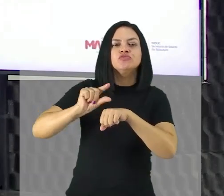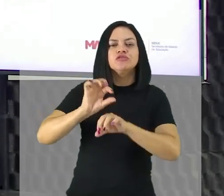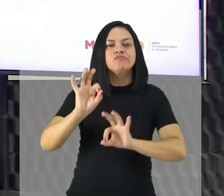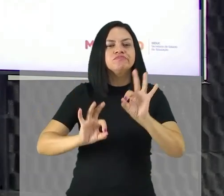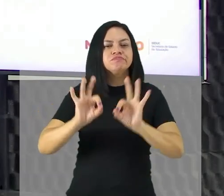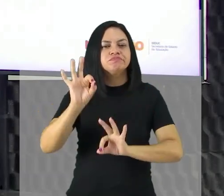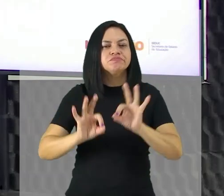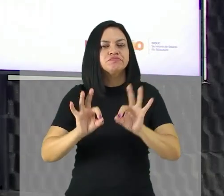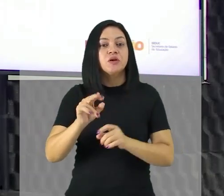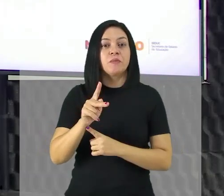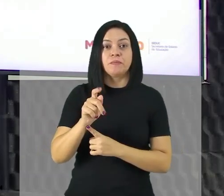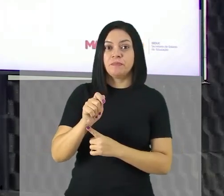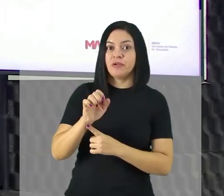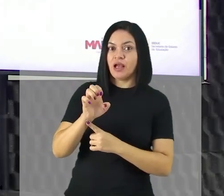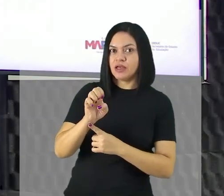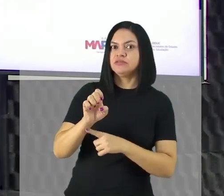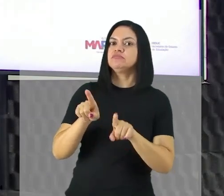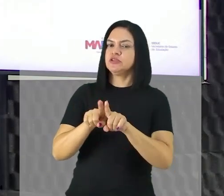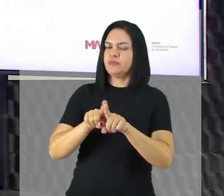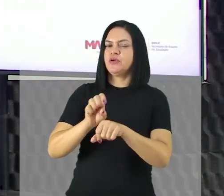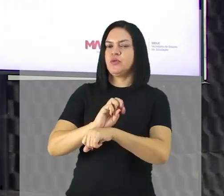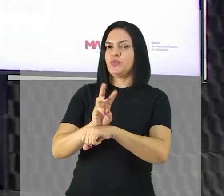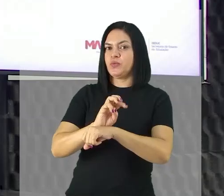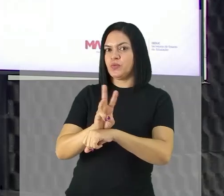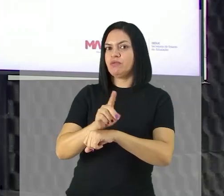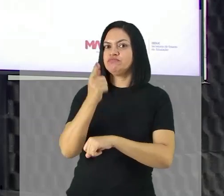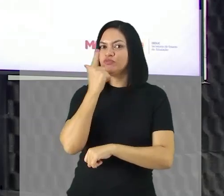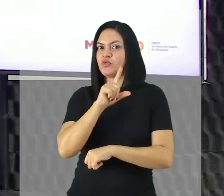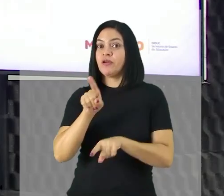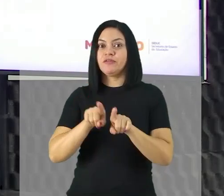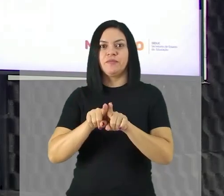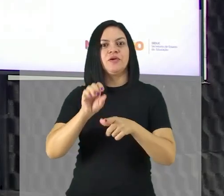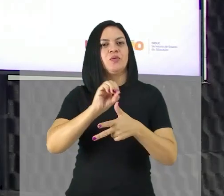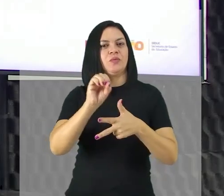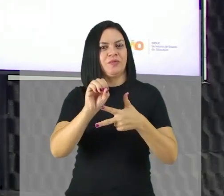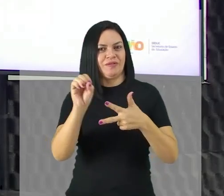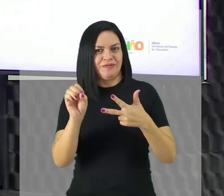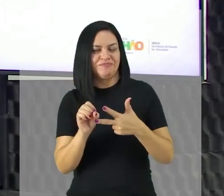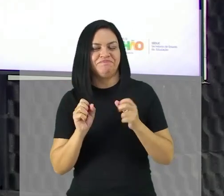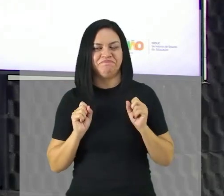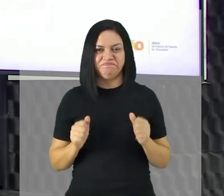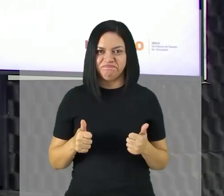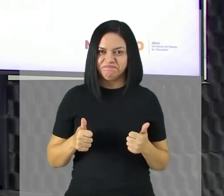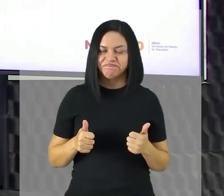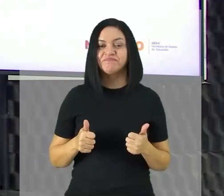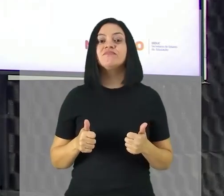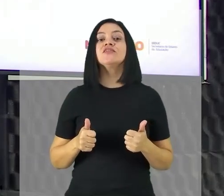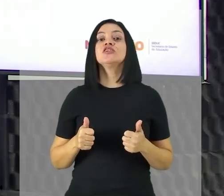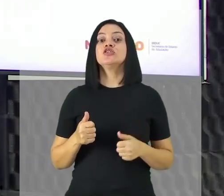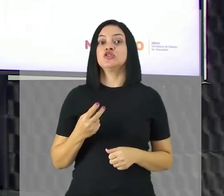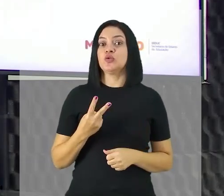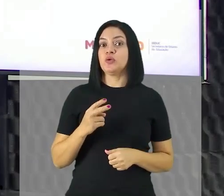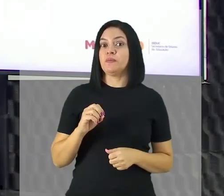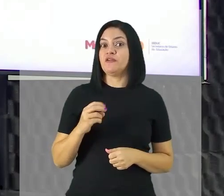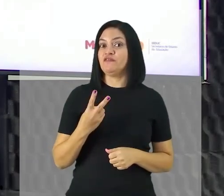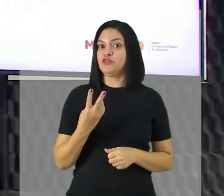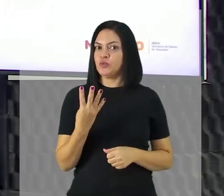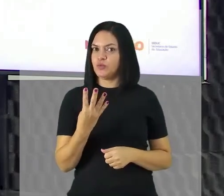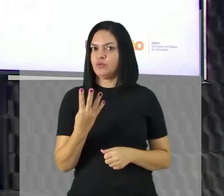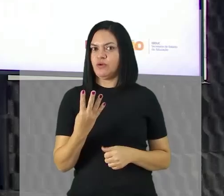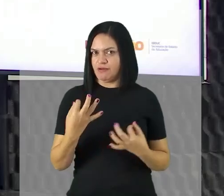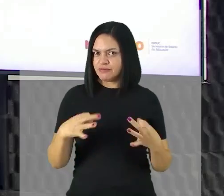para Paz UEMA, né? Preparatório para o Paz UEMA e o Enem também, tá? 2024, não é